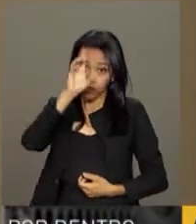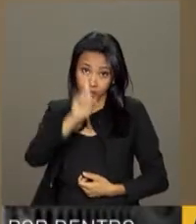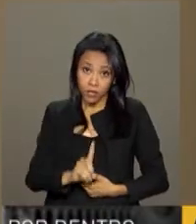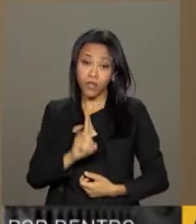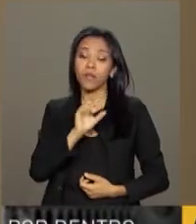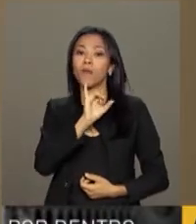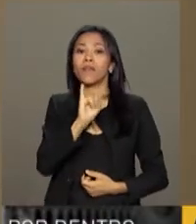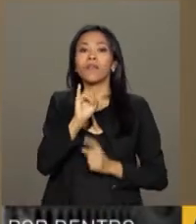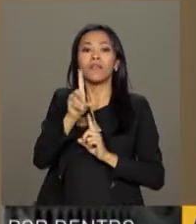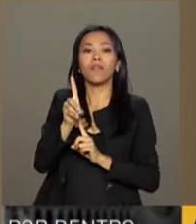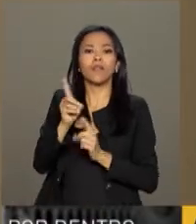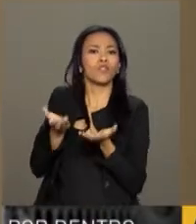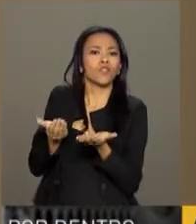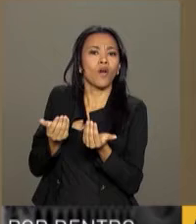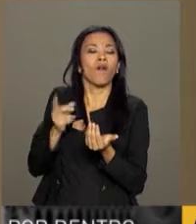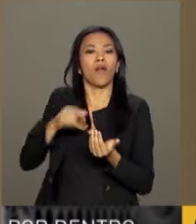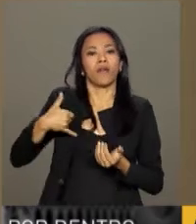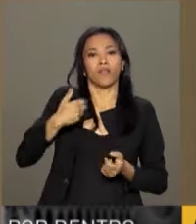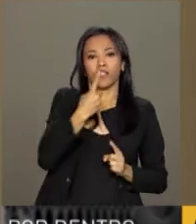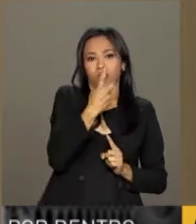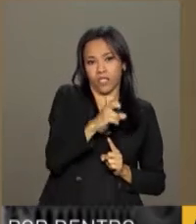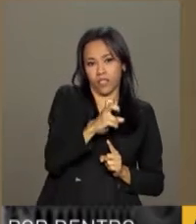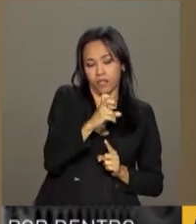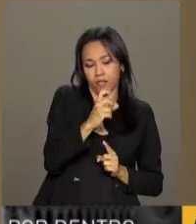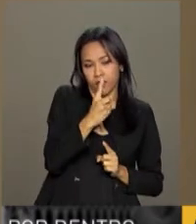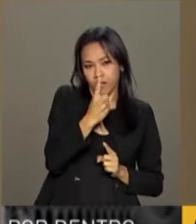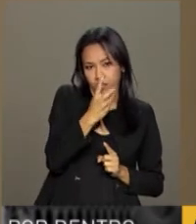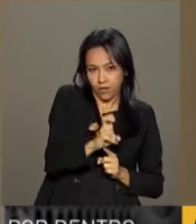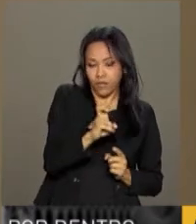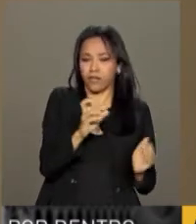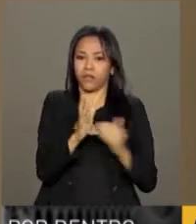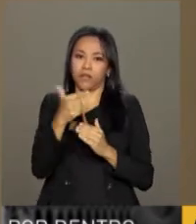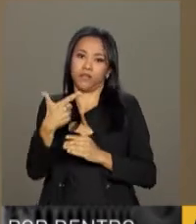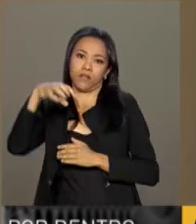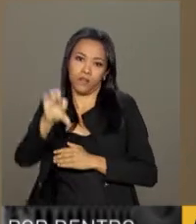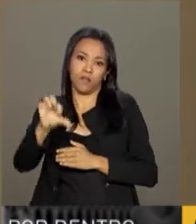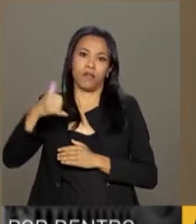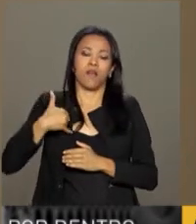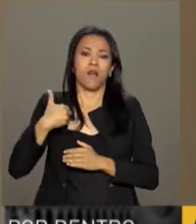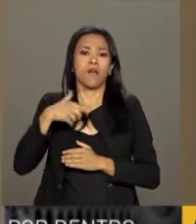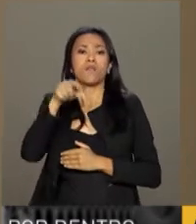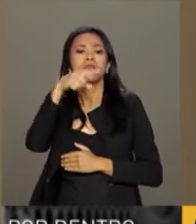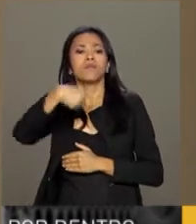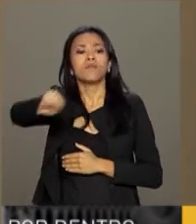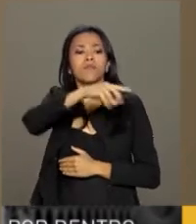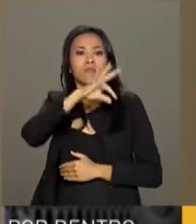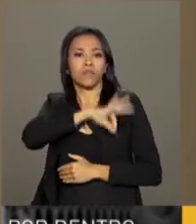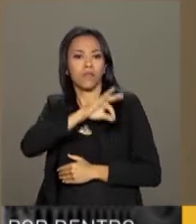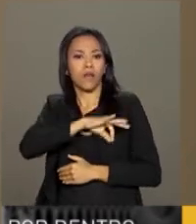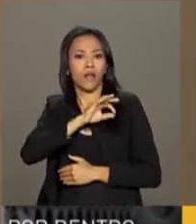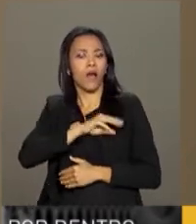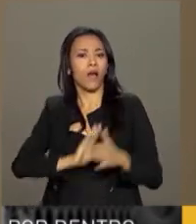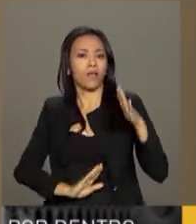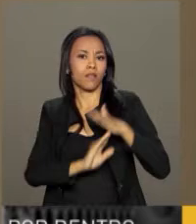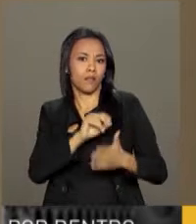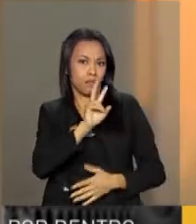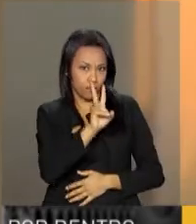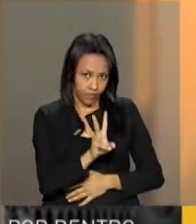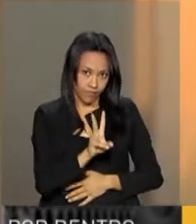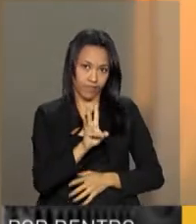jovem são jovens de 15 a 29 anos cuja renda familiar seja igual ou inferior a dois salários